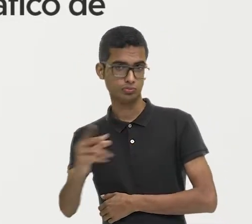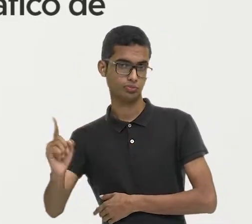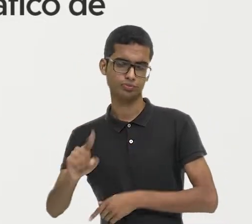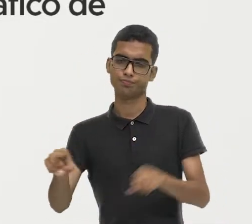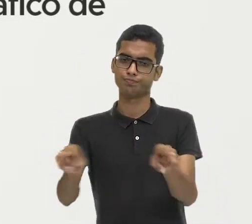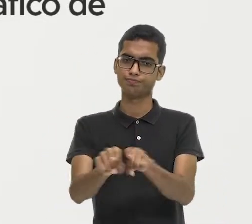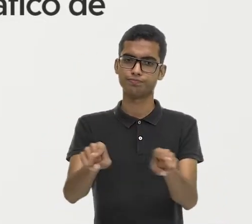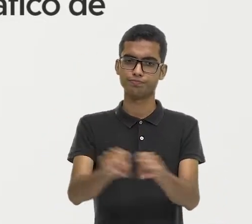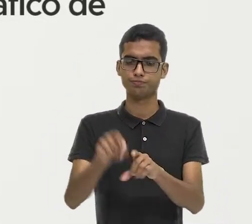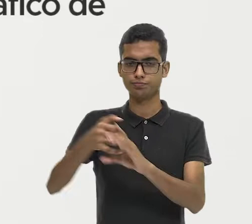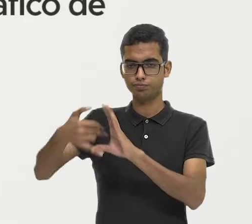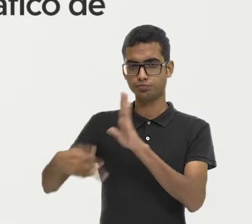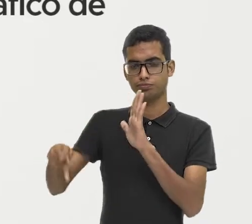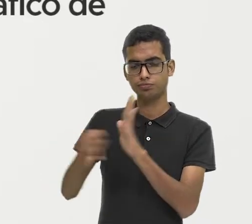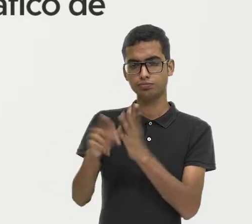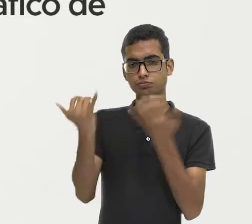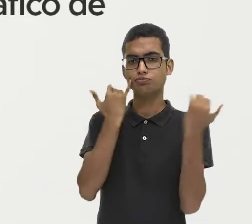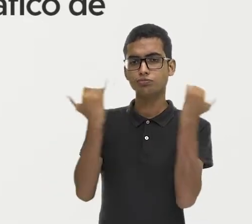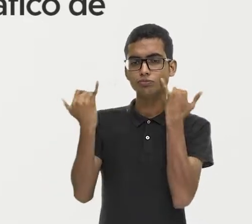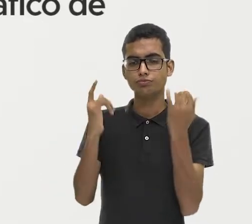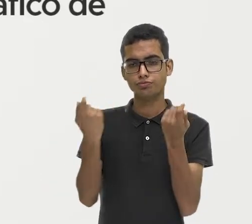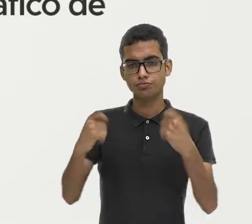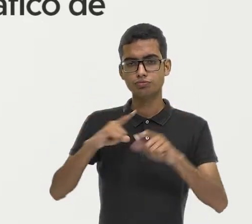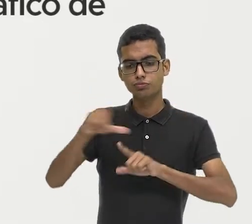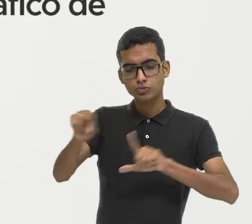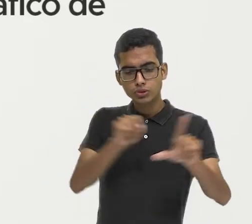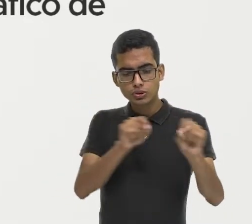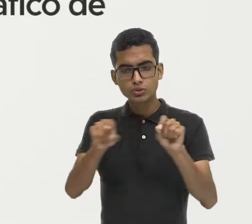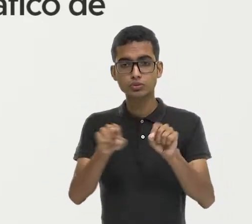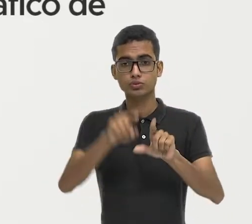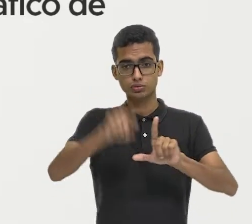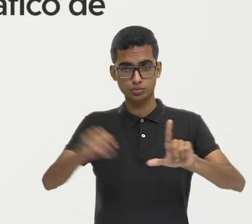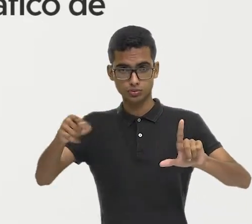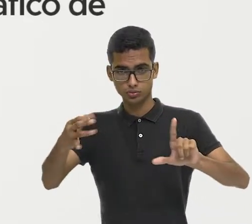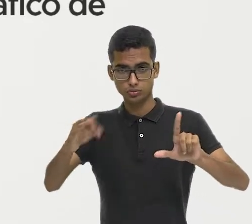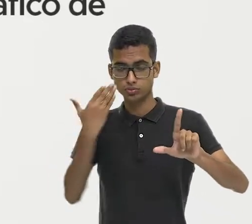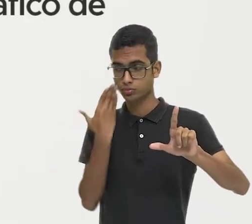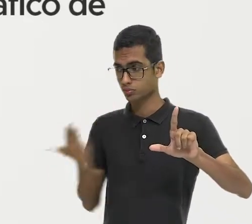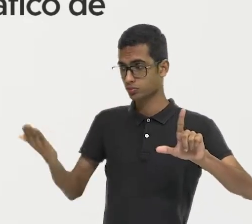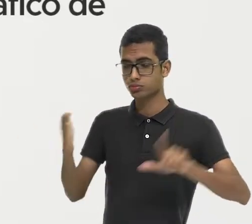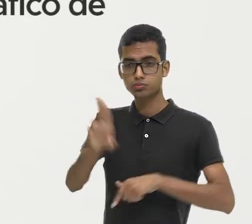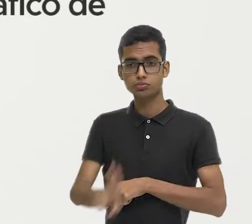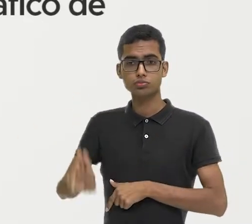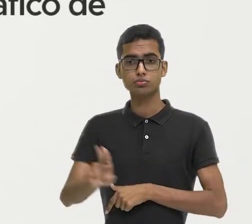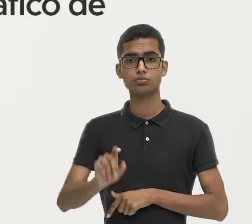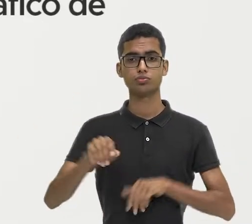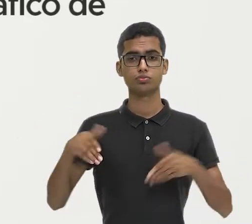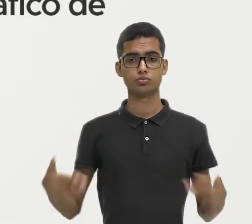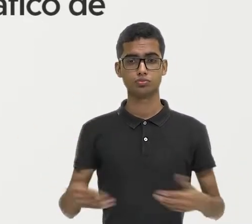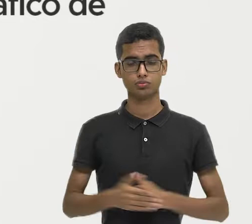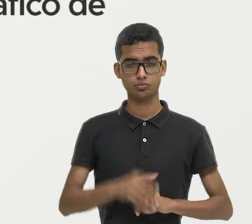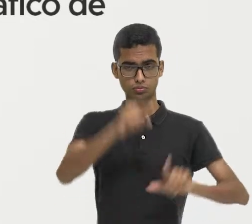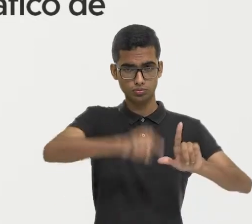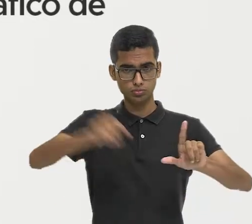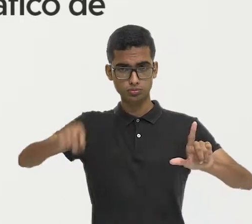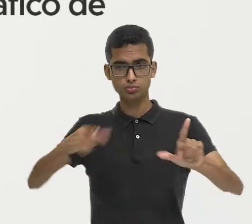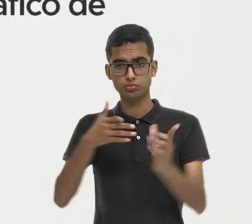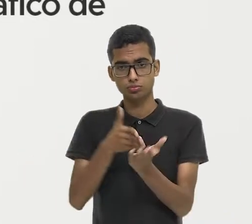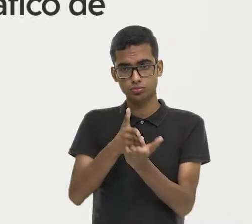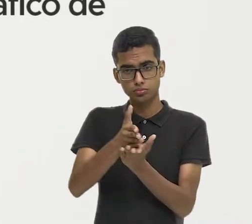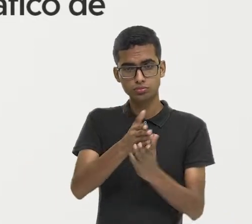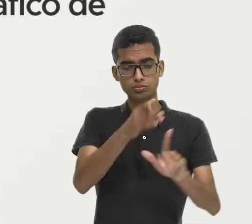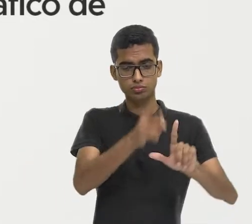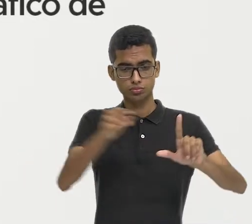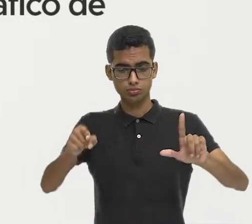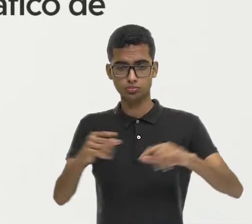tá? De acordo com a característica da informação, precisamos escolher o gráfico correto. Os mais usuais são gráficos